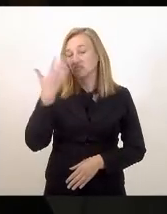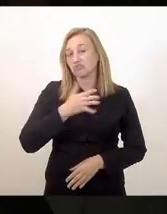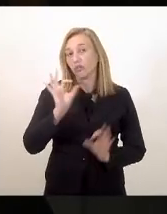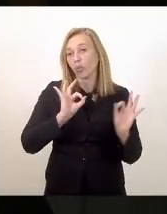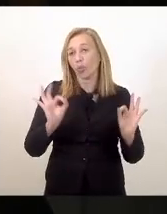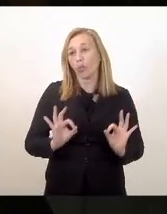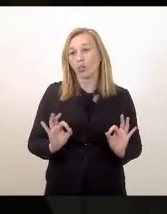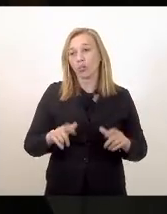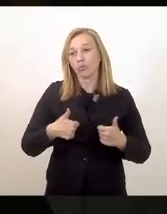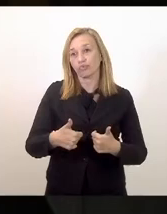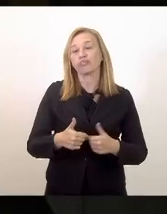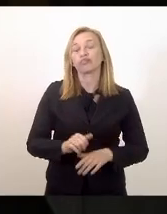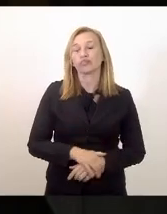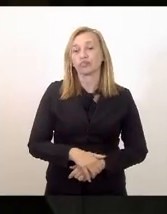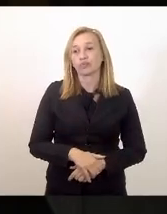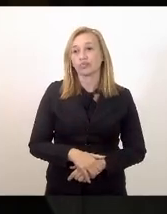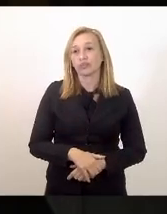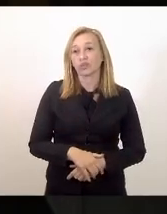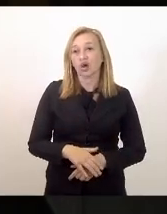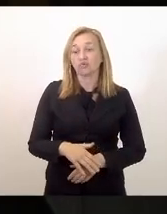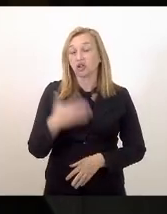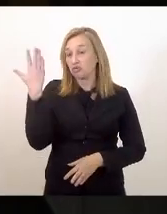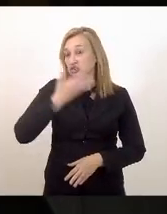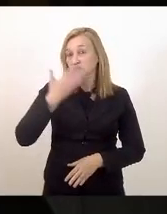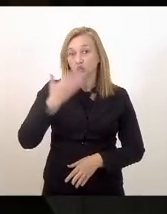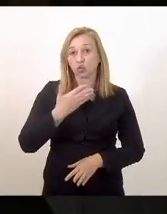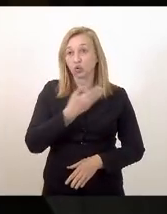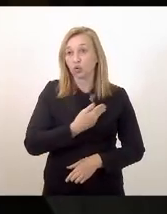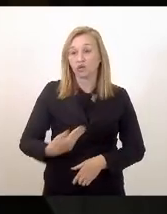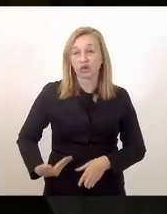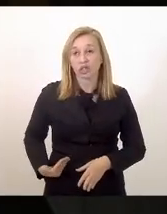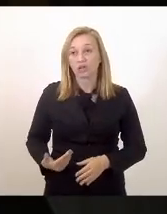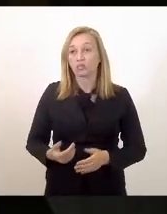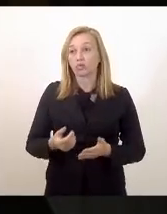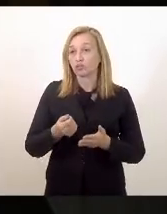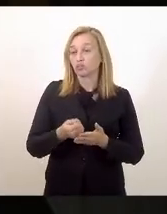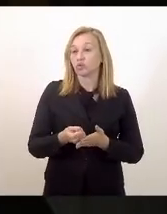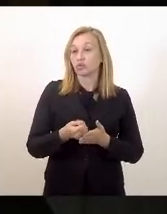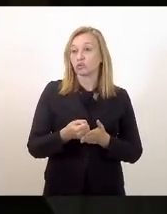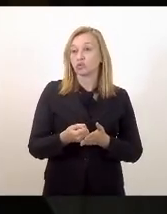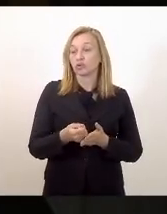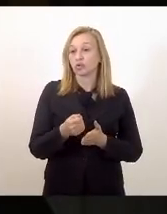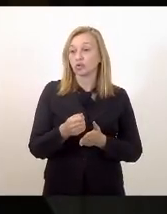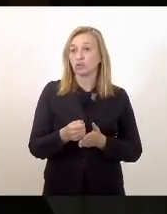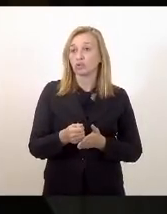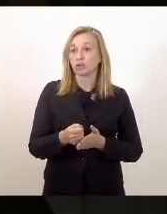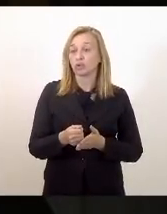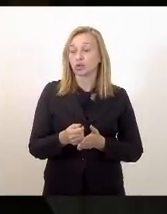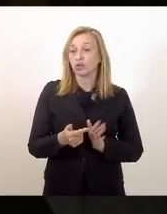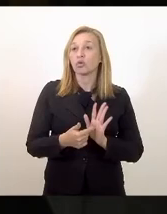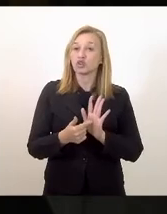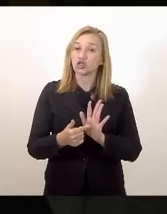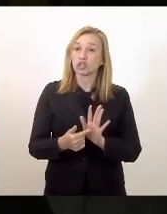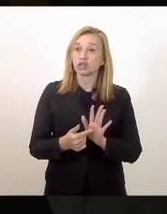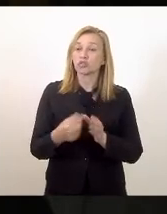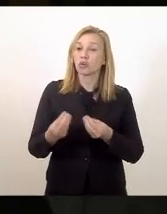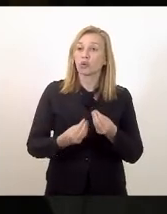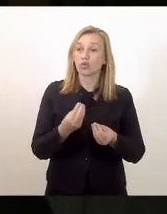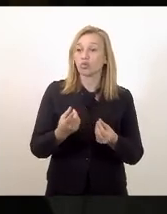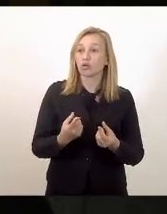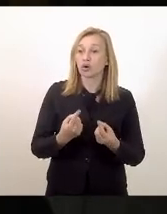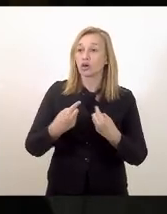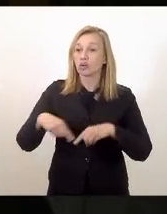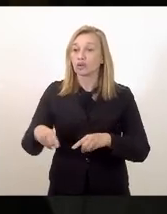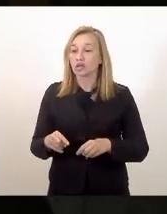proatividade. A gente não tem visto um governo com uma agenda para que o Rio de Janeiro enfrente a pandemia.